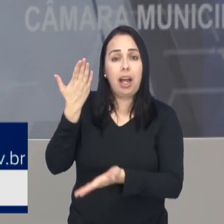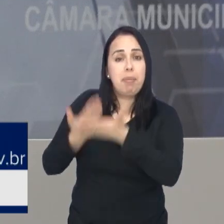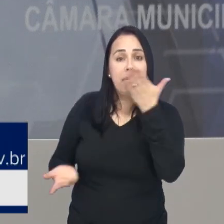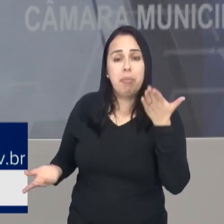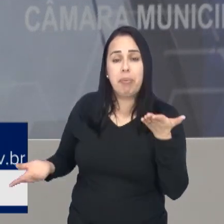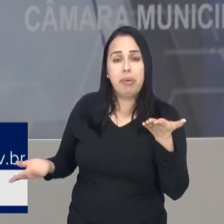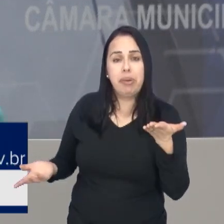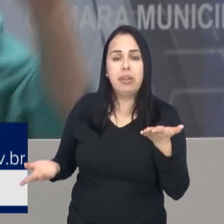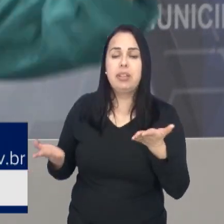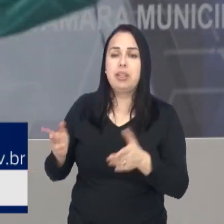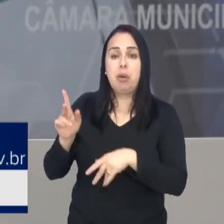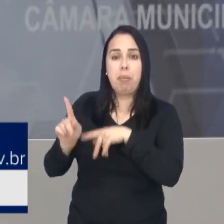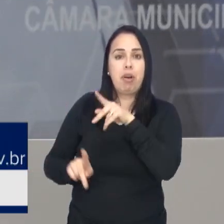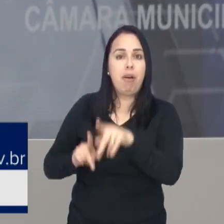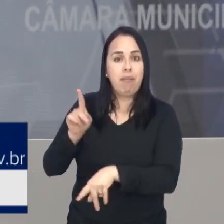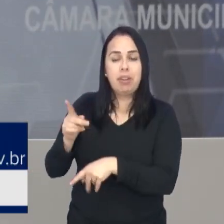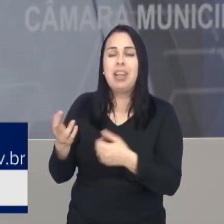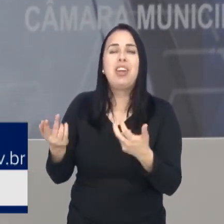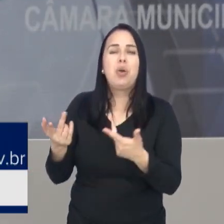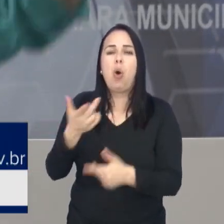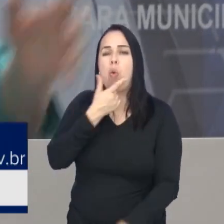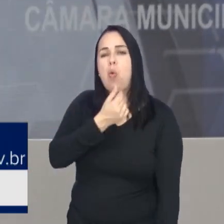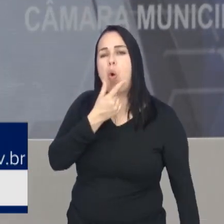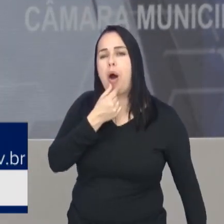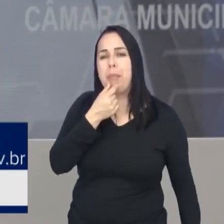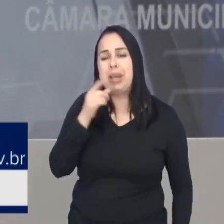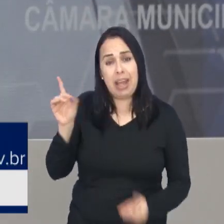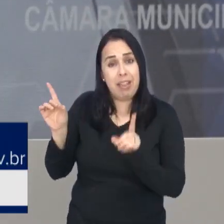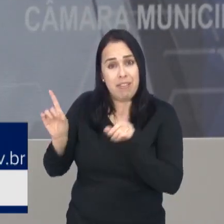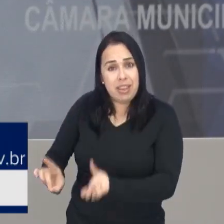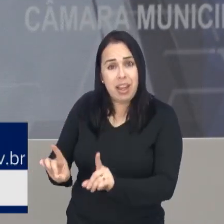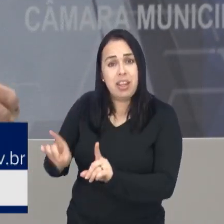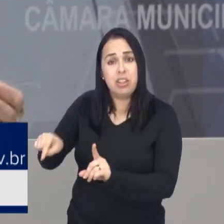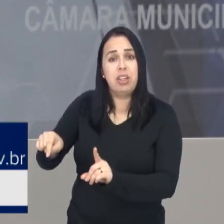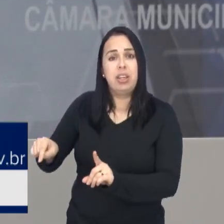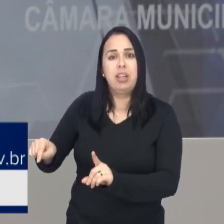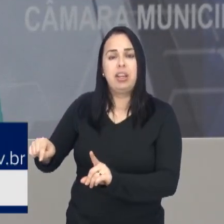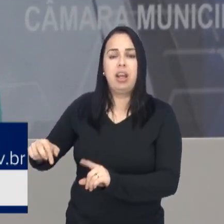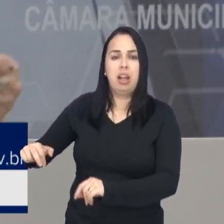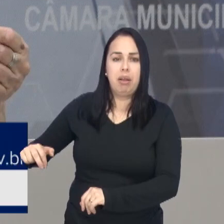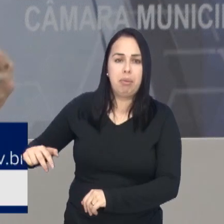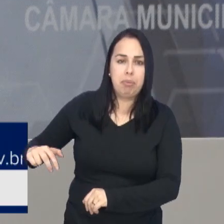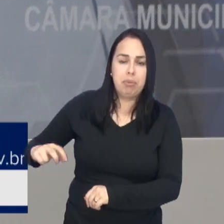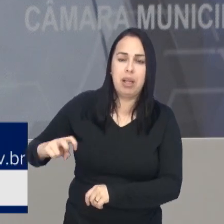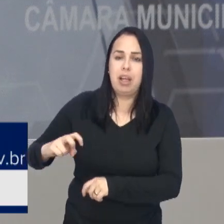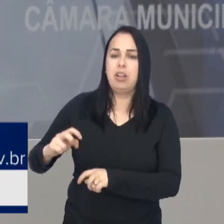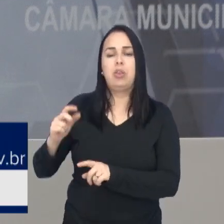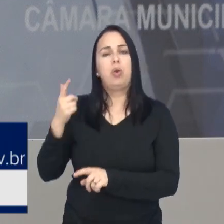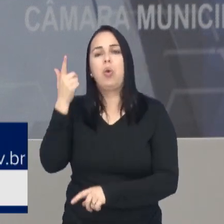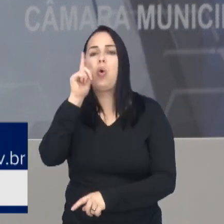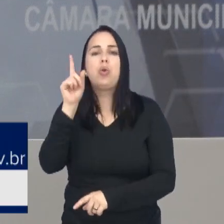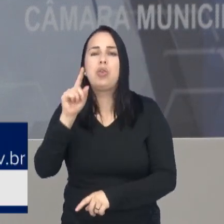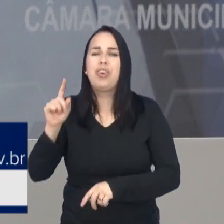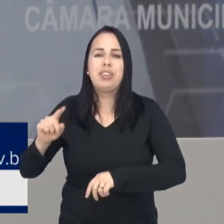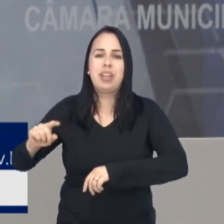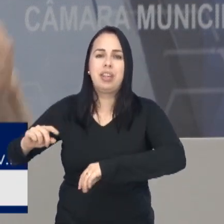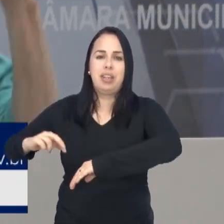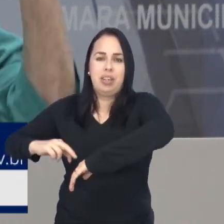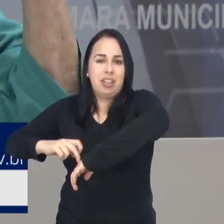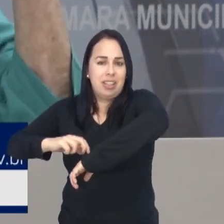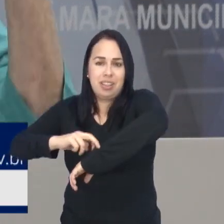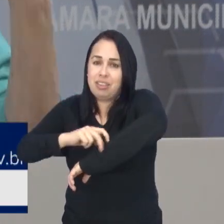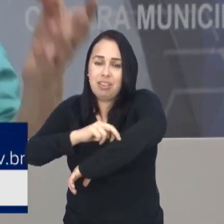a população está lá, como esse senhor aqui tem que é deficiente. Ele é deficiente, não consegue subir no